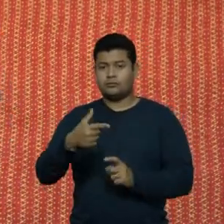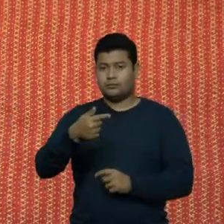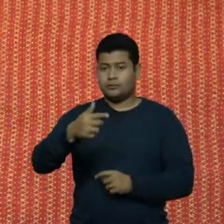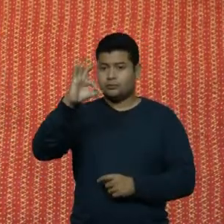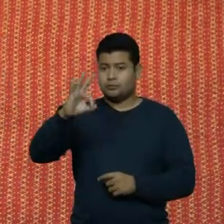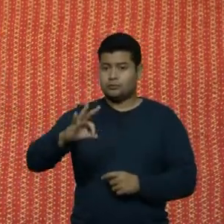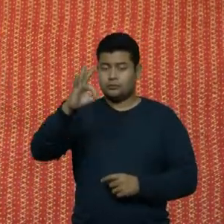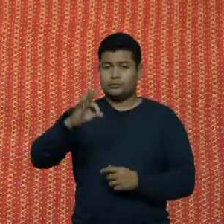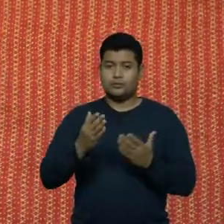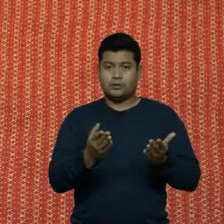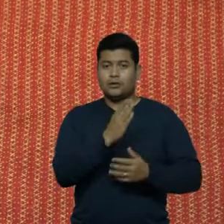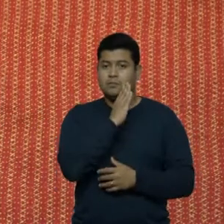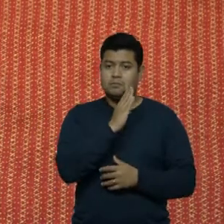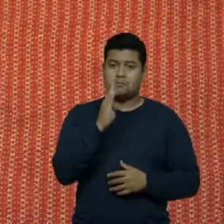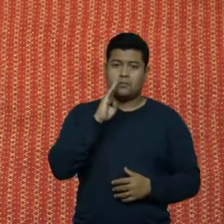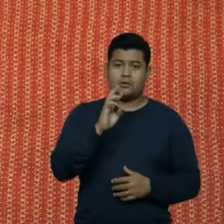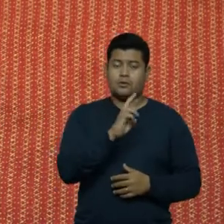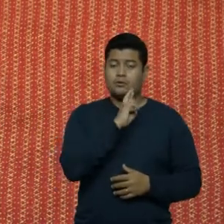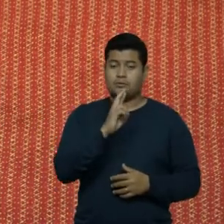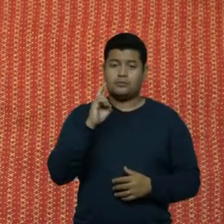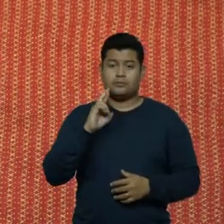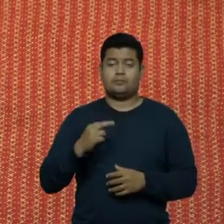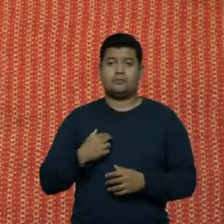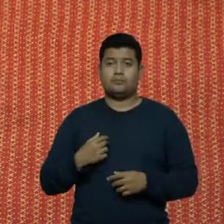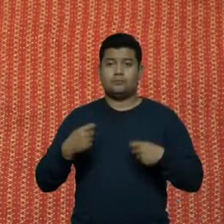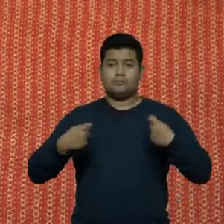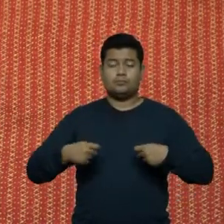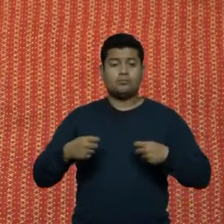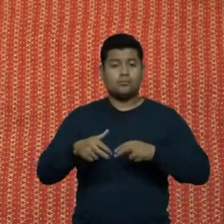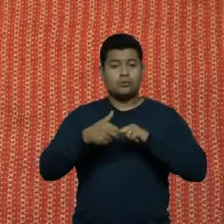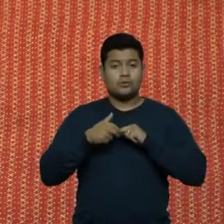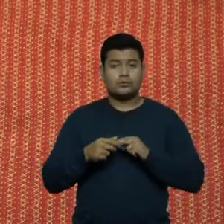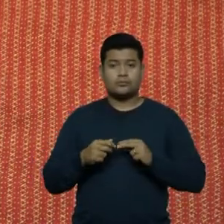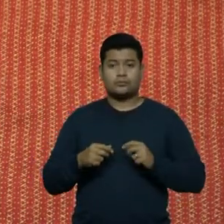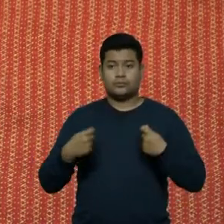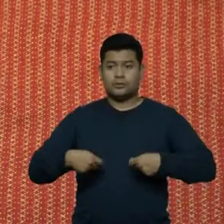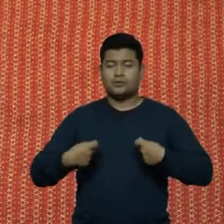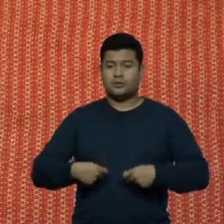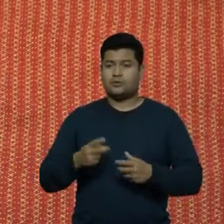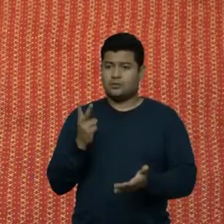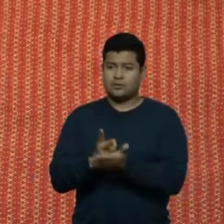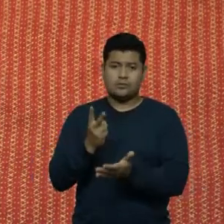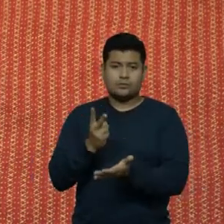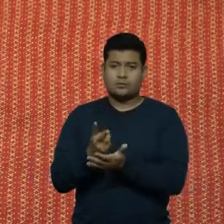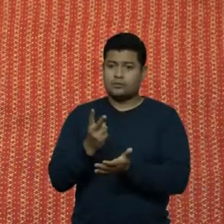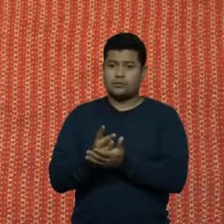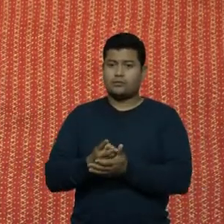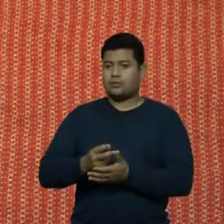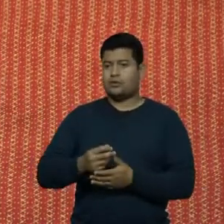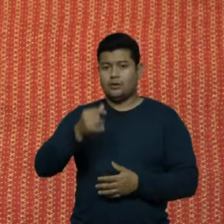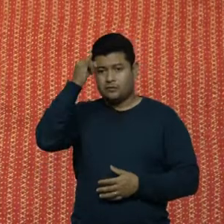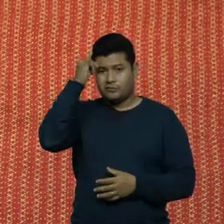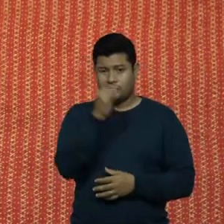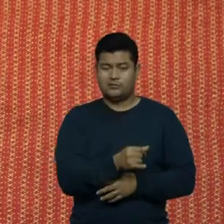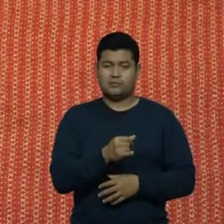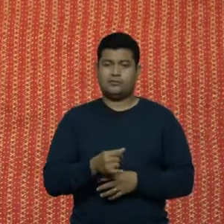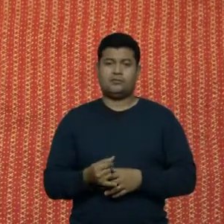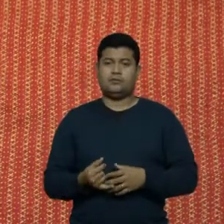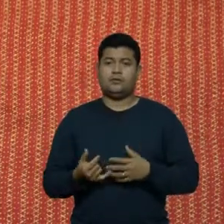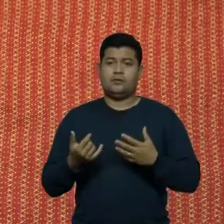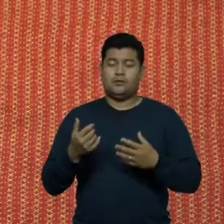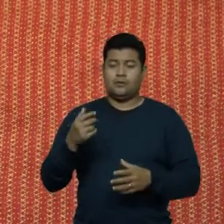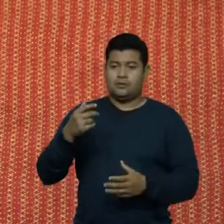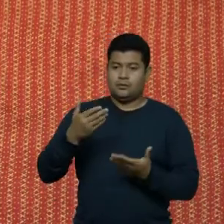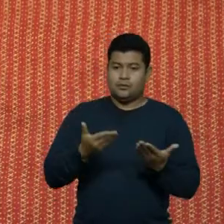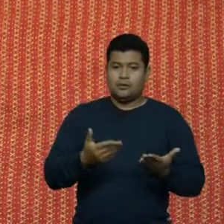nós temos que permanecer é recusando as emendas do projeto original não sei o que botar o projeto original para fazer com